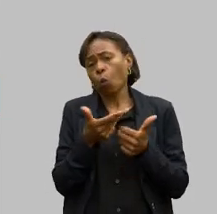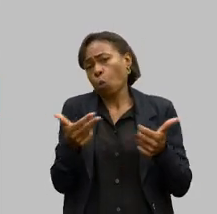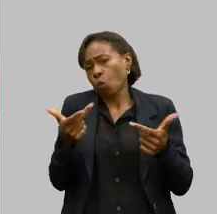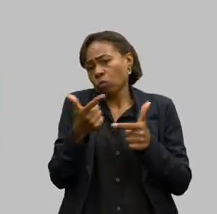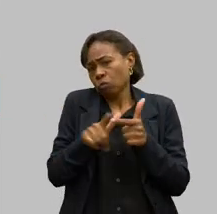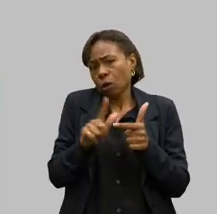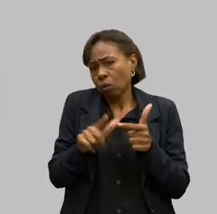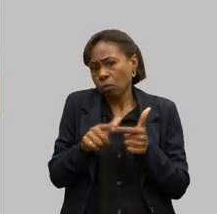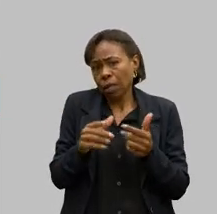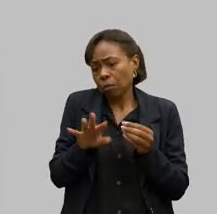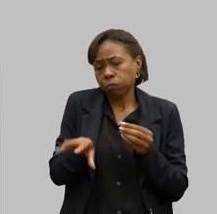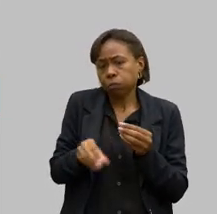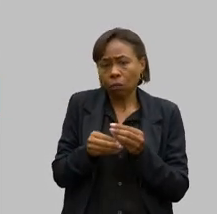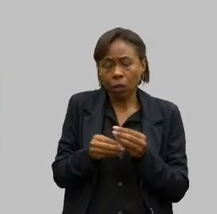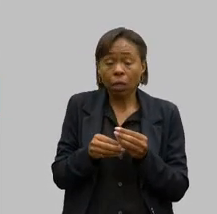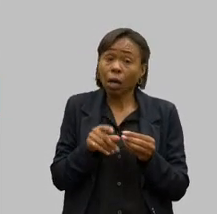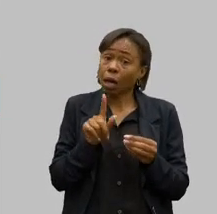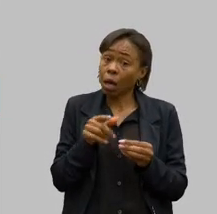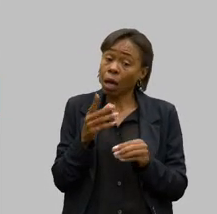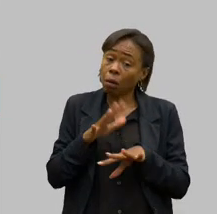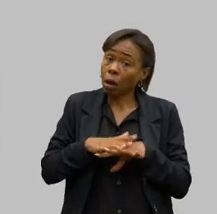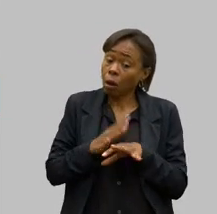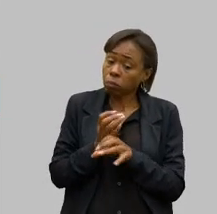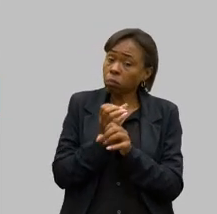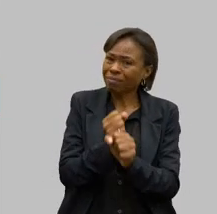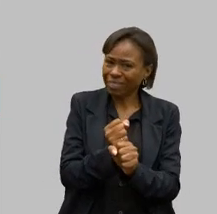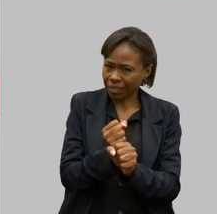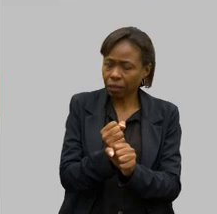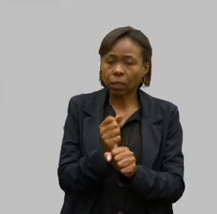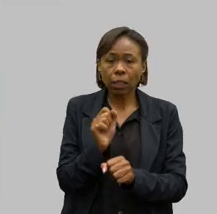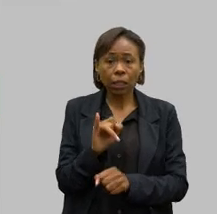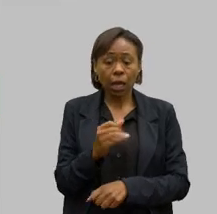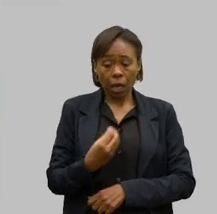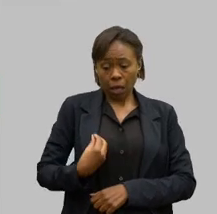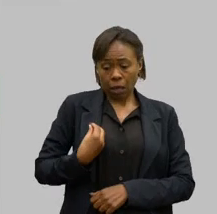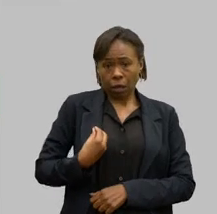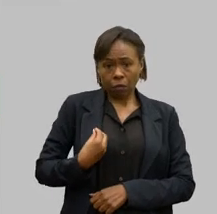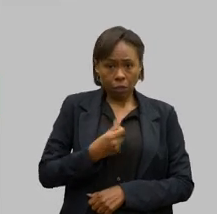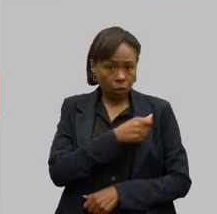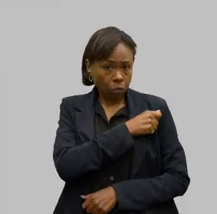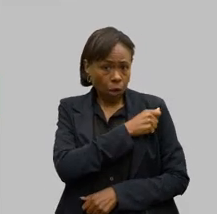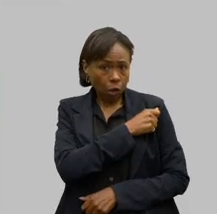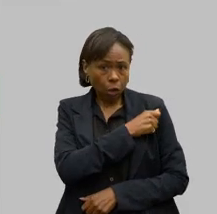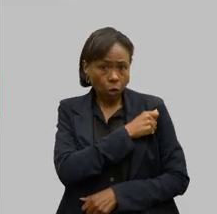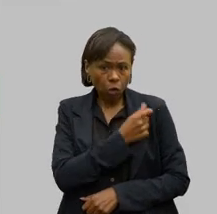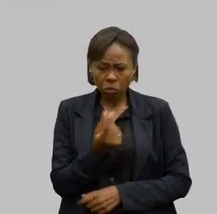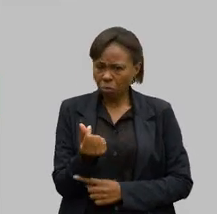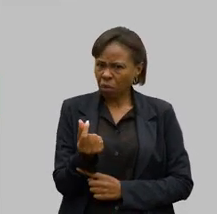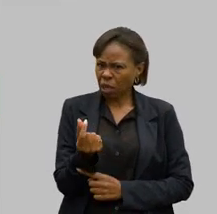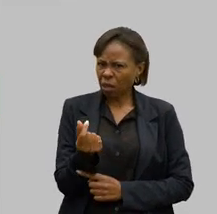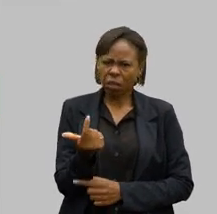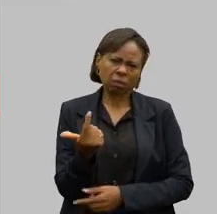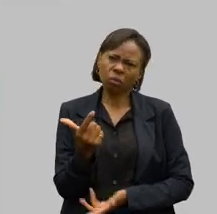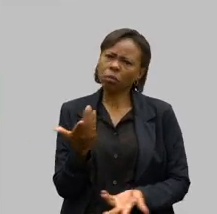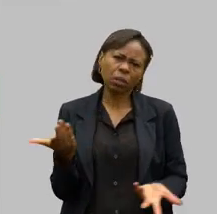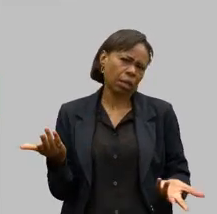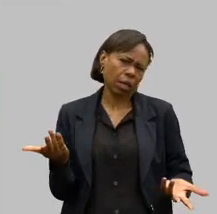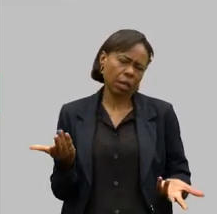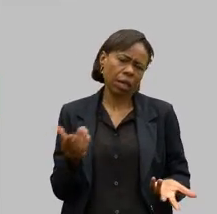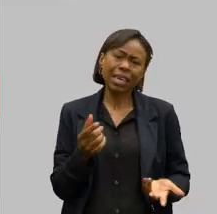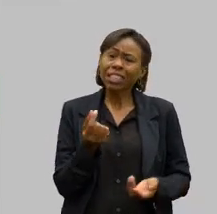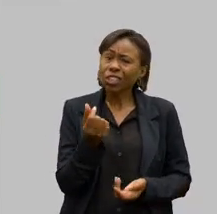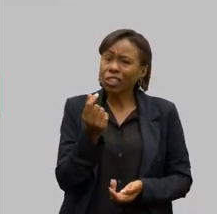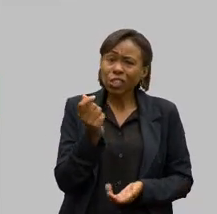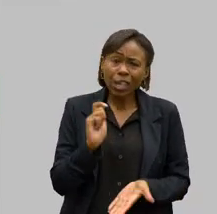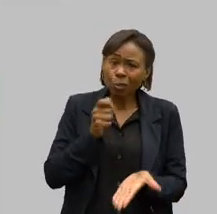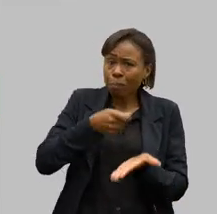matemática. A vida de um aluno, ela não tem preço. Dinheiro nenhum no mundo traz uma criança